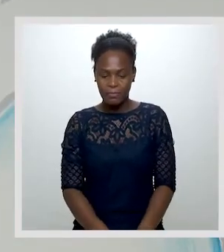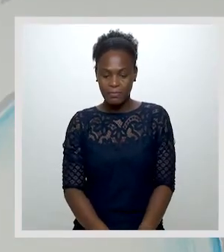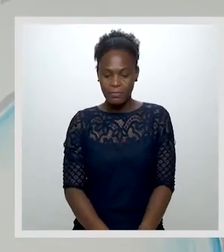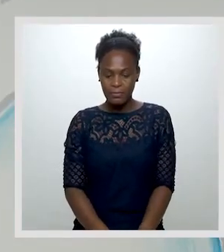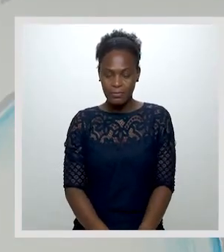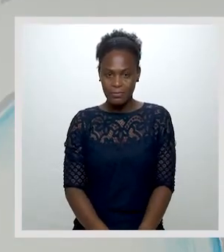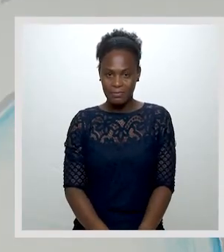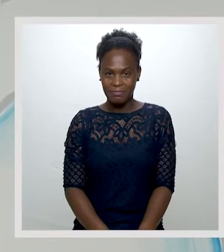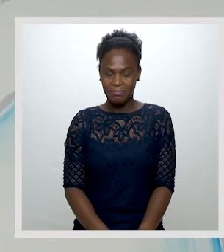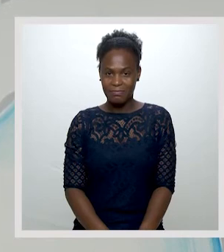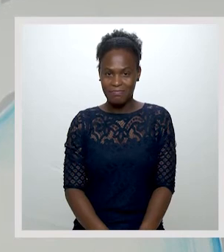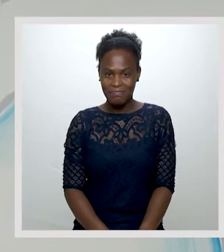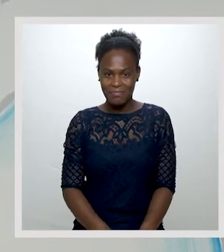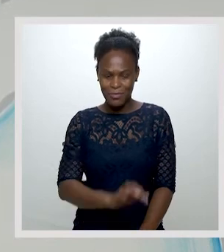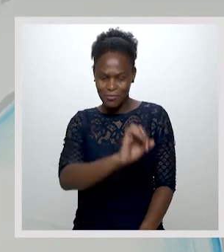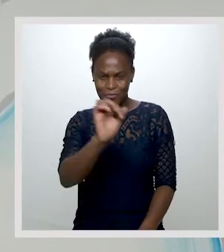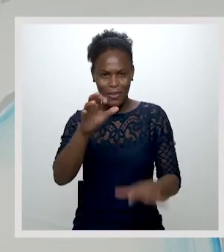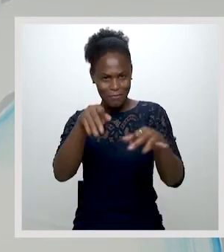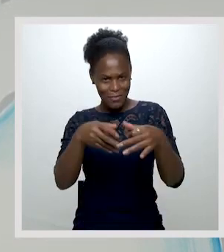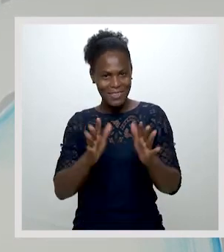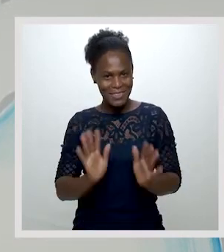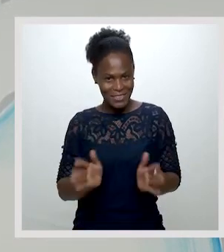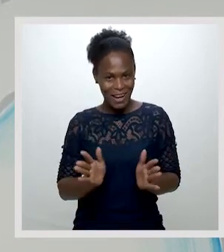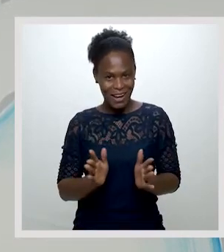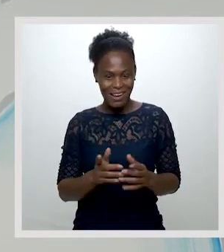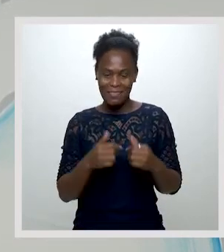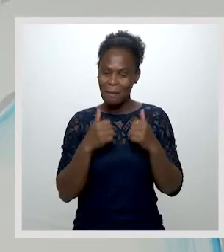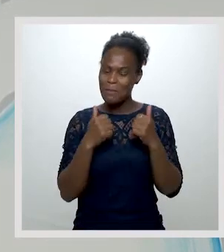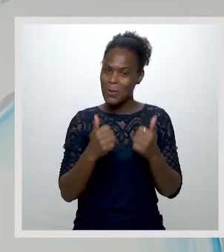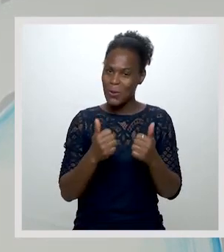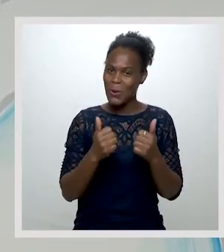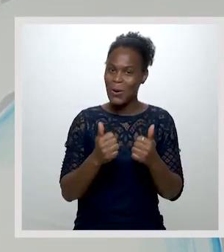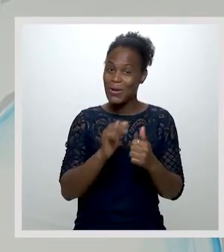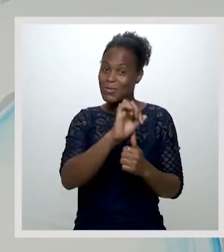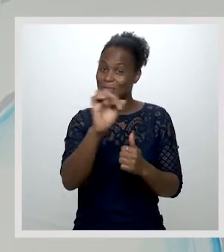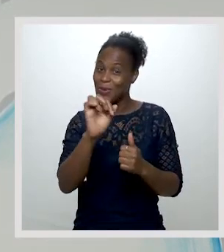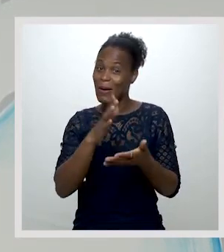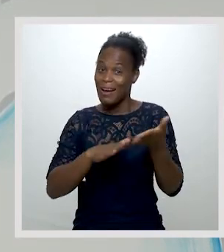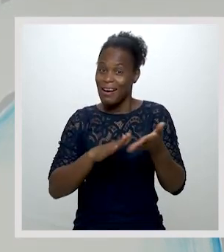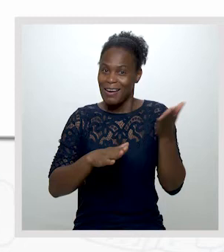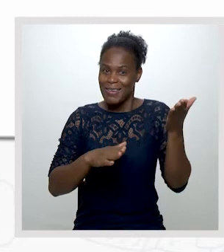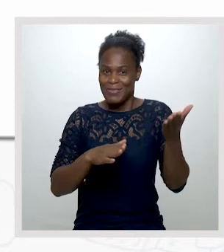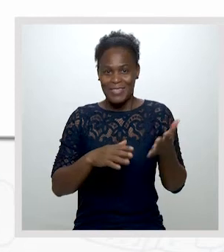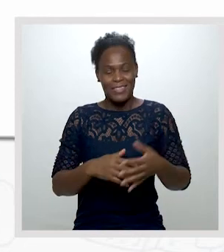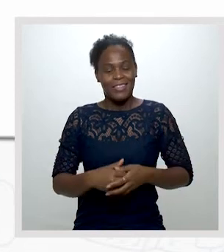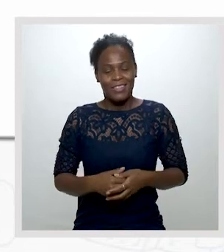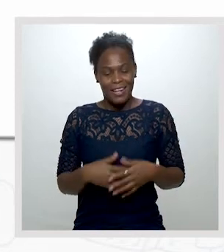Terminaram? Muito bem! Estão muito rápidos, meninos. Então, vamos à correção.